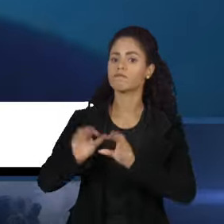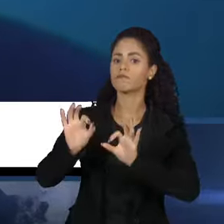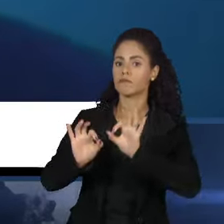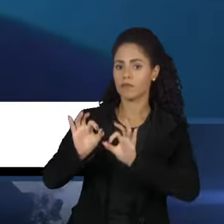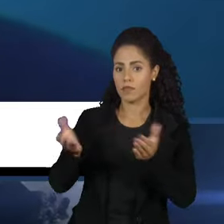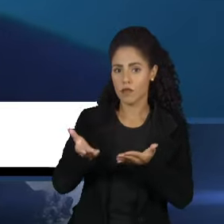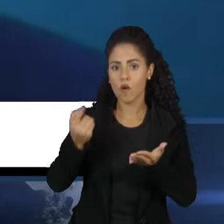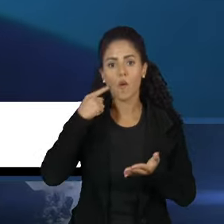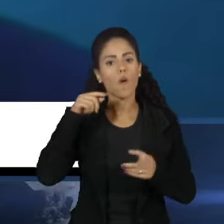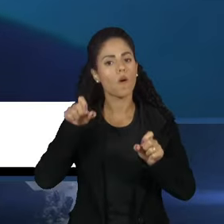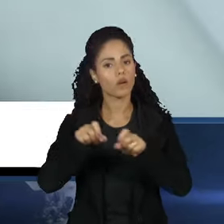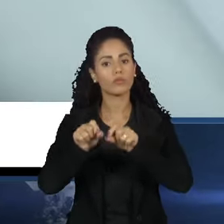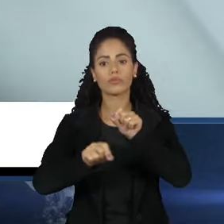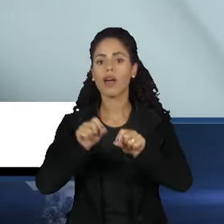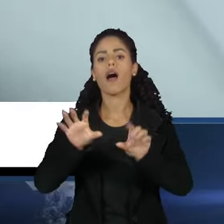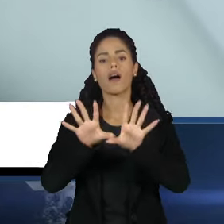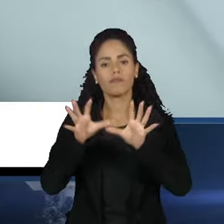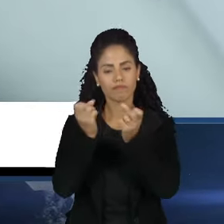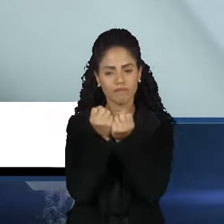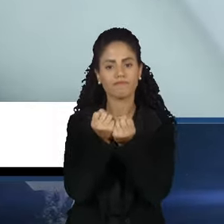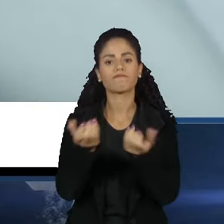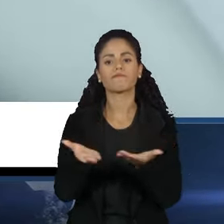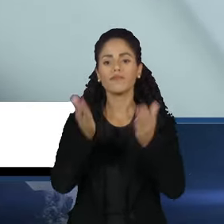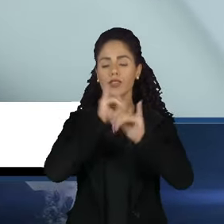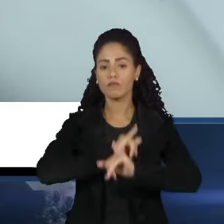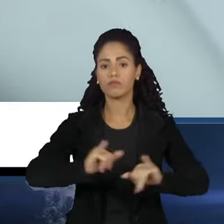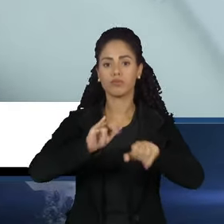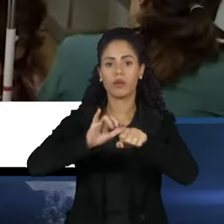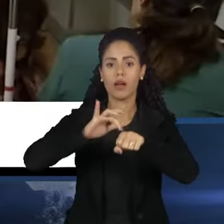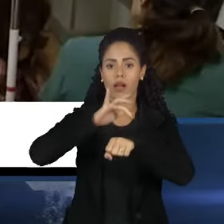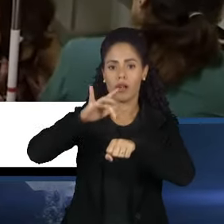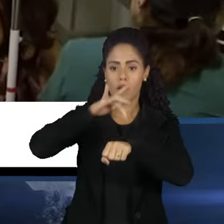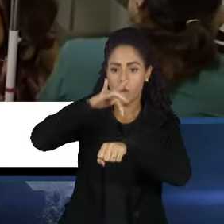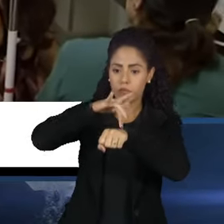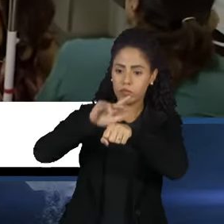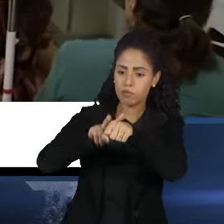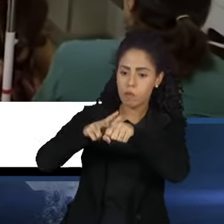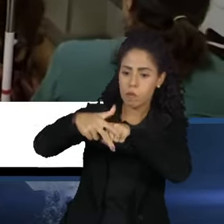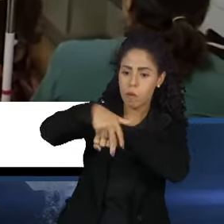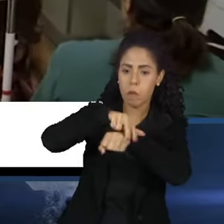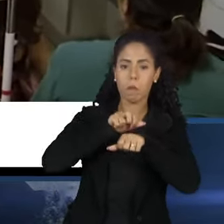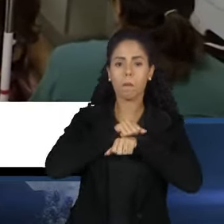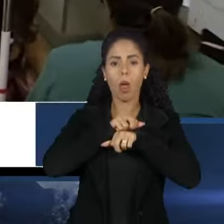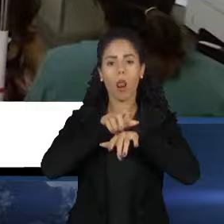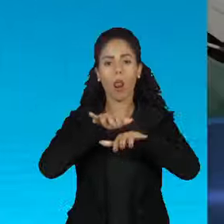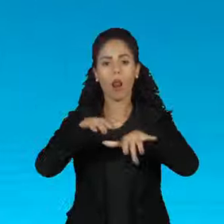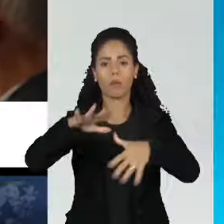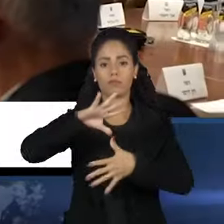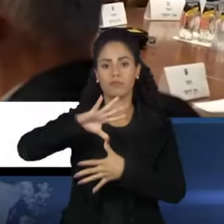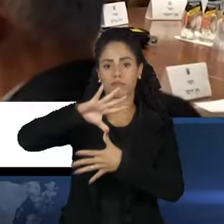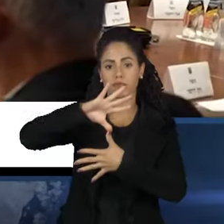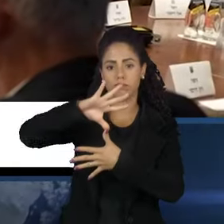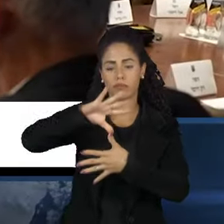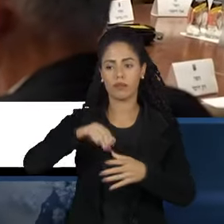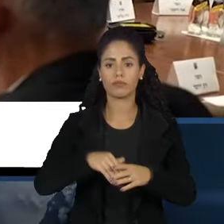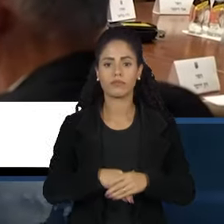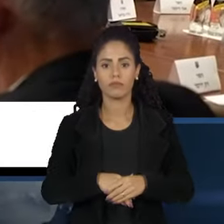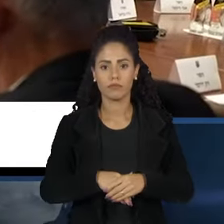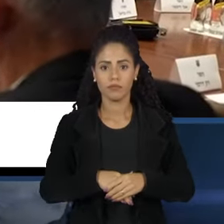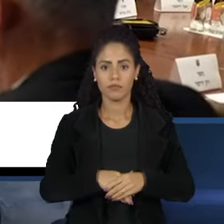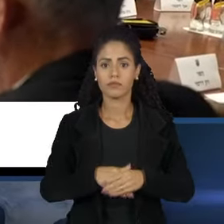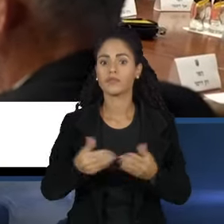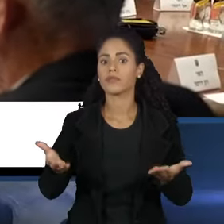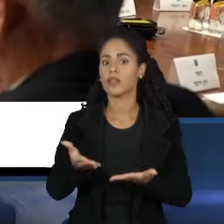Organização Pan-Americana de Saúde alerta: surto de dengue pode ser o maior da história nas Américas.